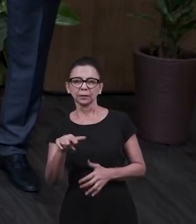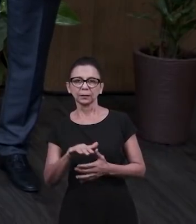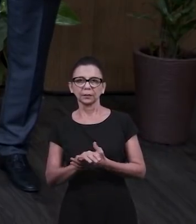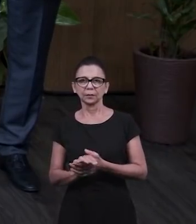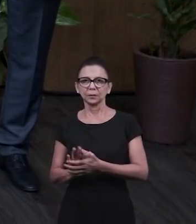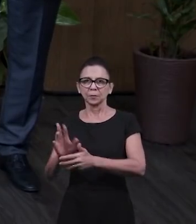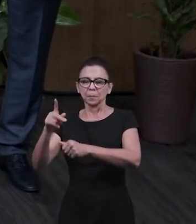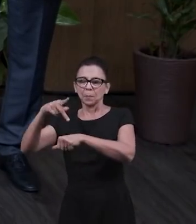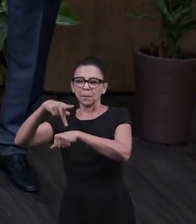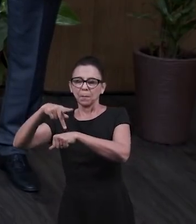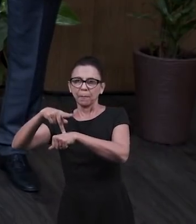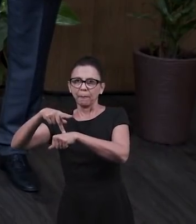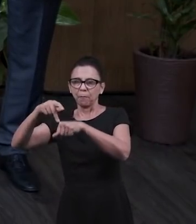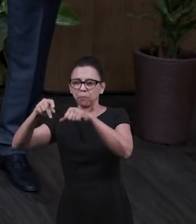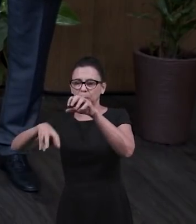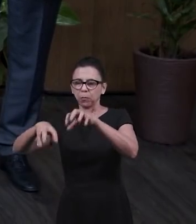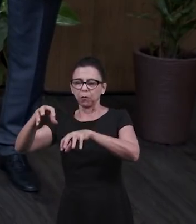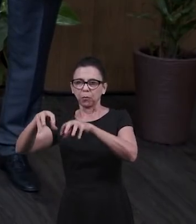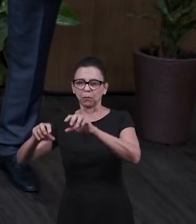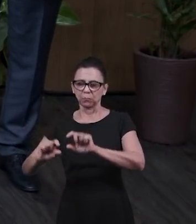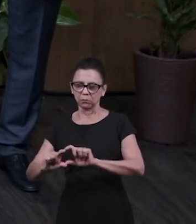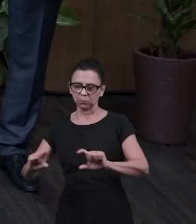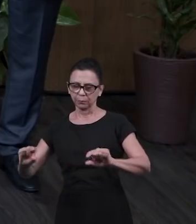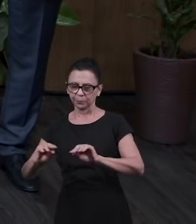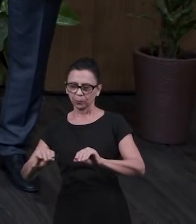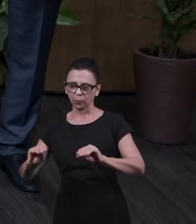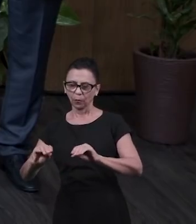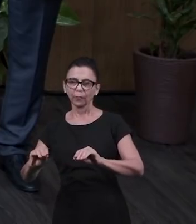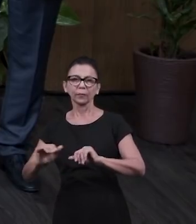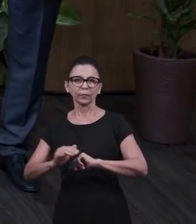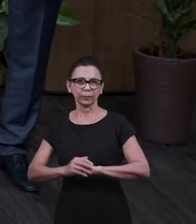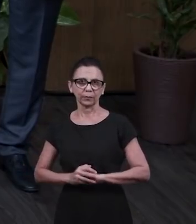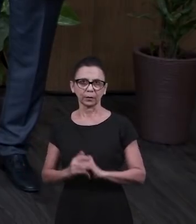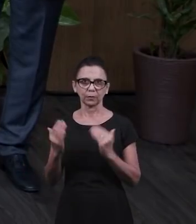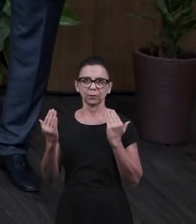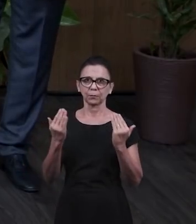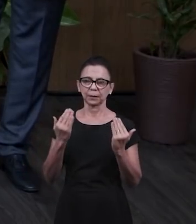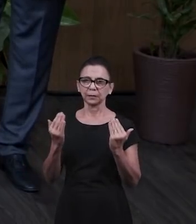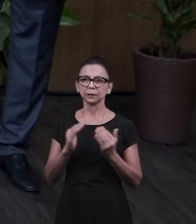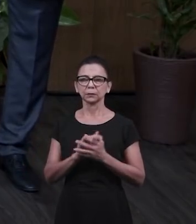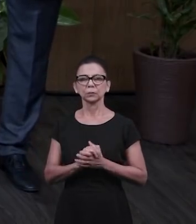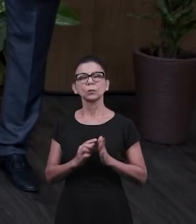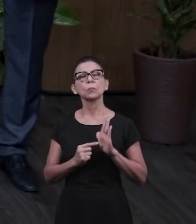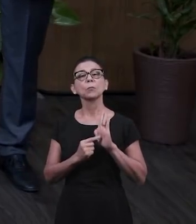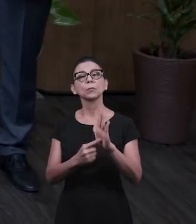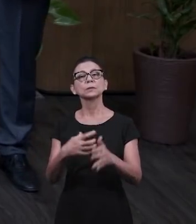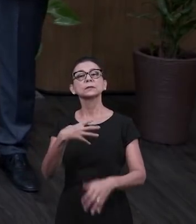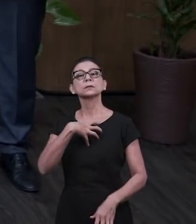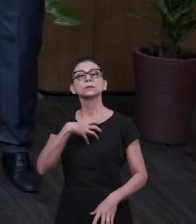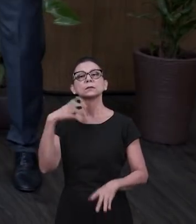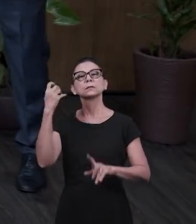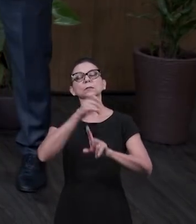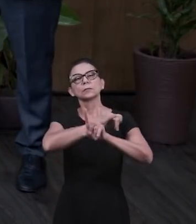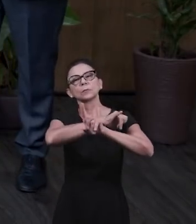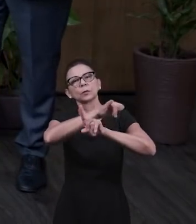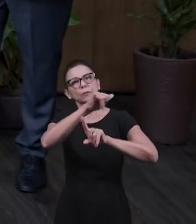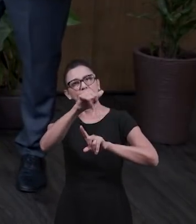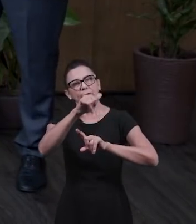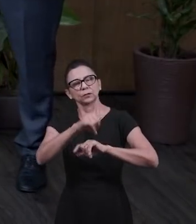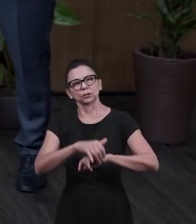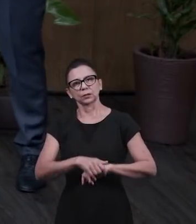sentido profético da palavra de Deus, que sendo pregada e ouvida, não traz